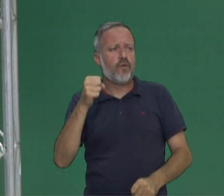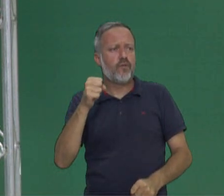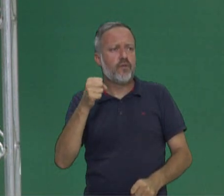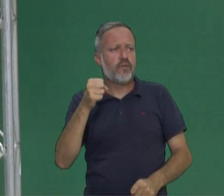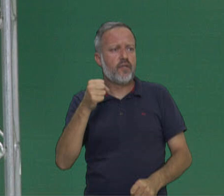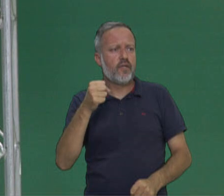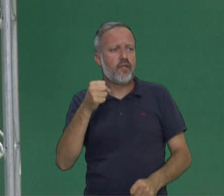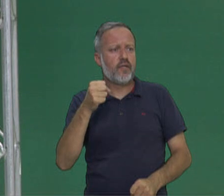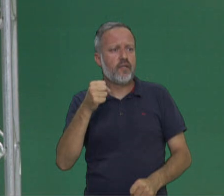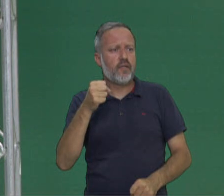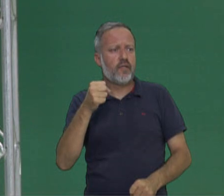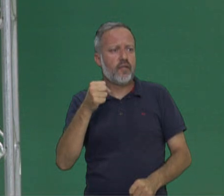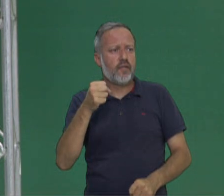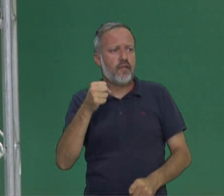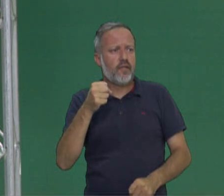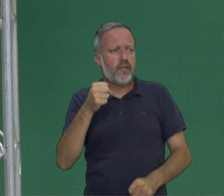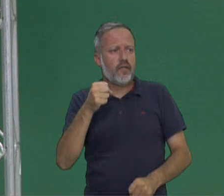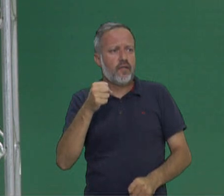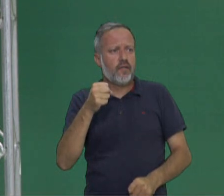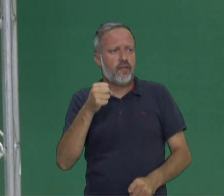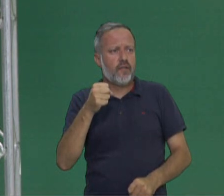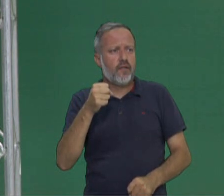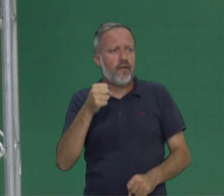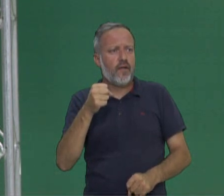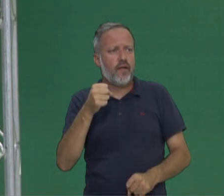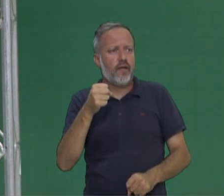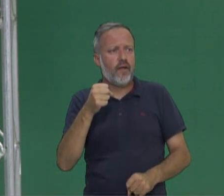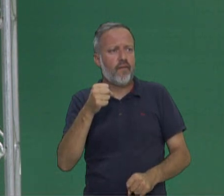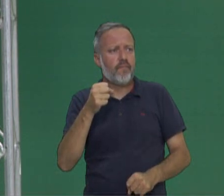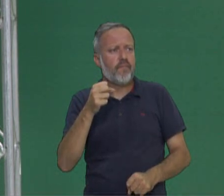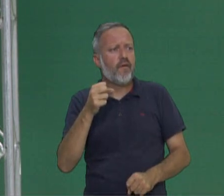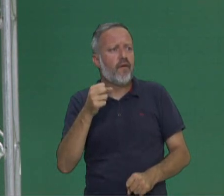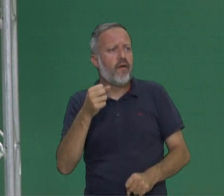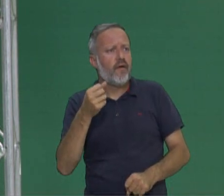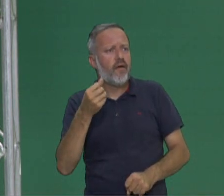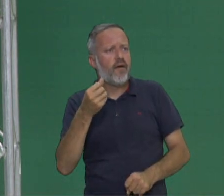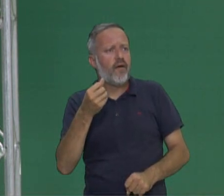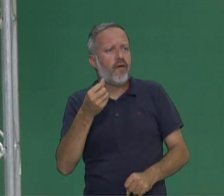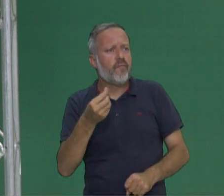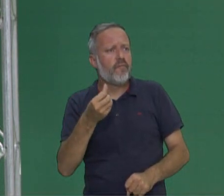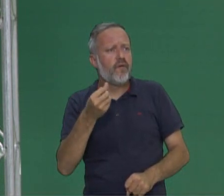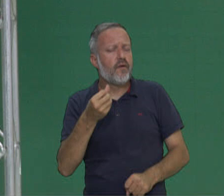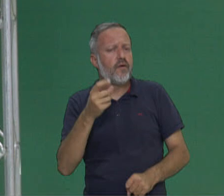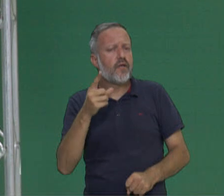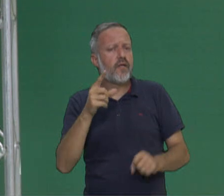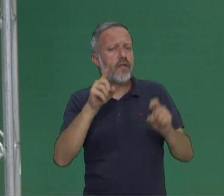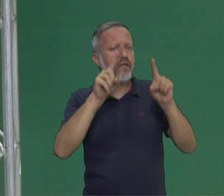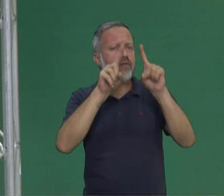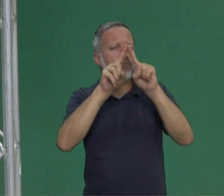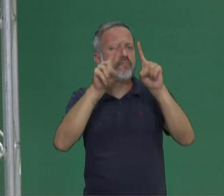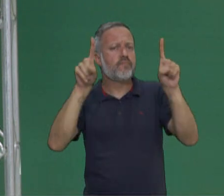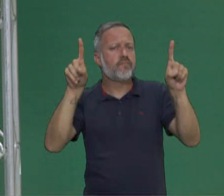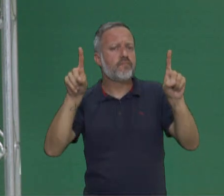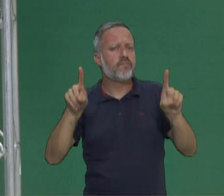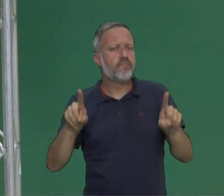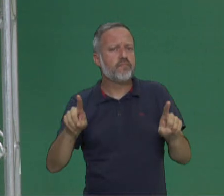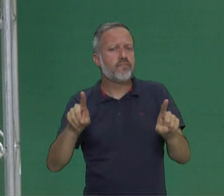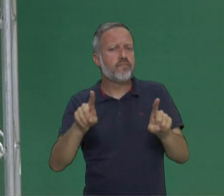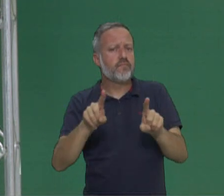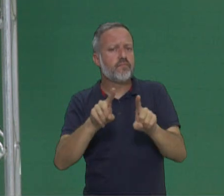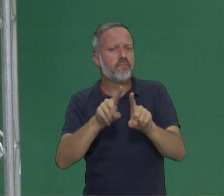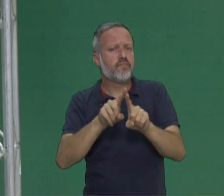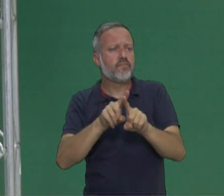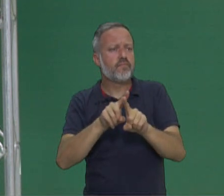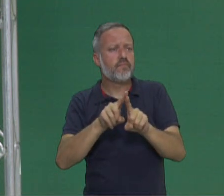tabela. Esta tabela exatamente? Não. Ele só conhecia pouco mais que os 18 elementos